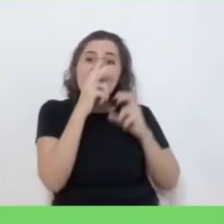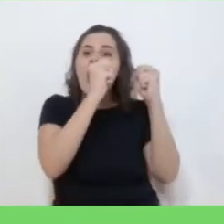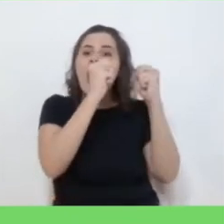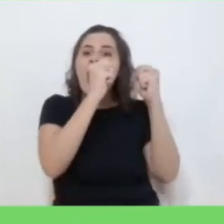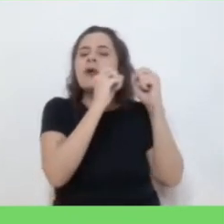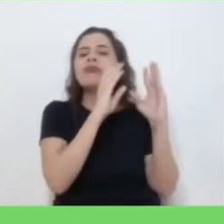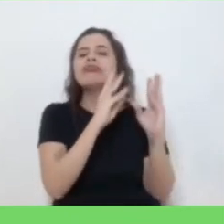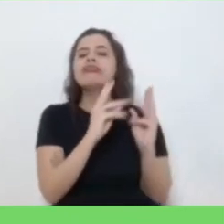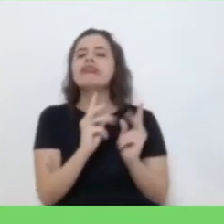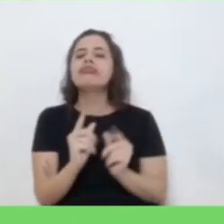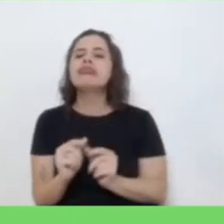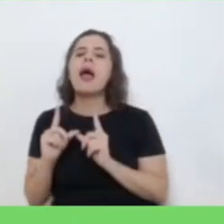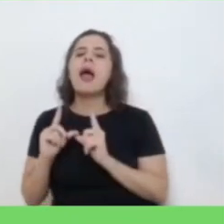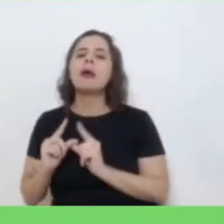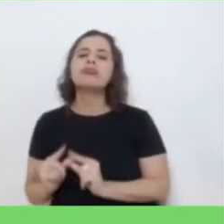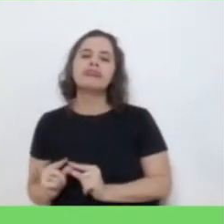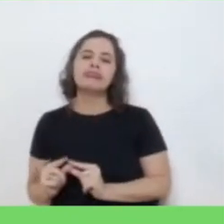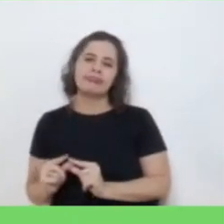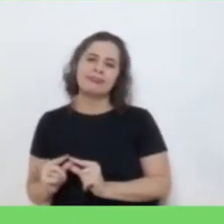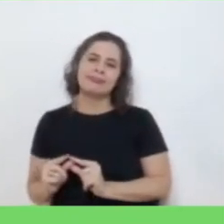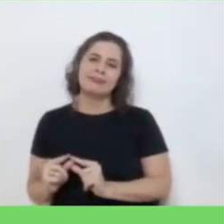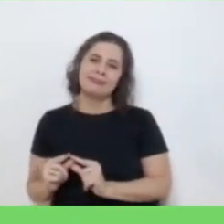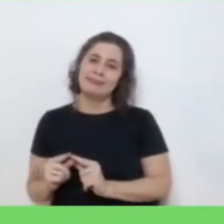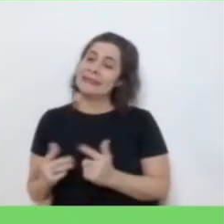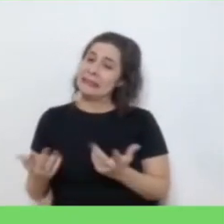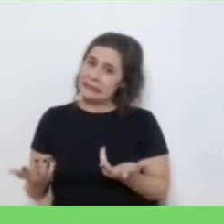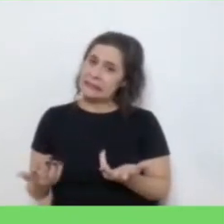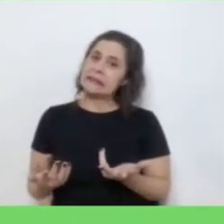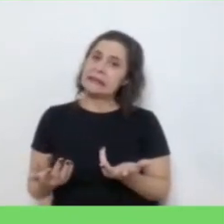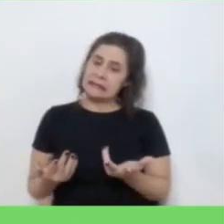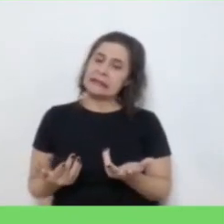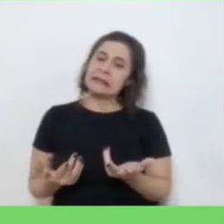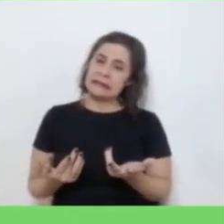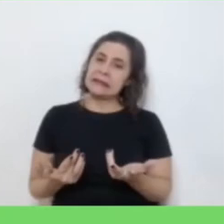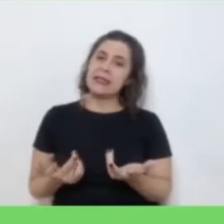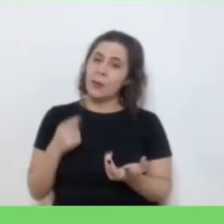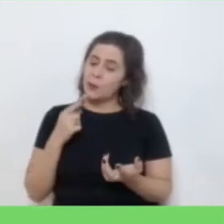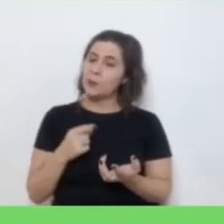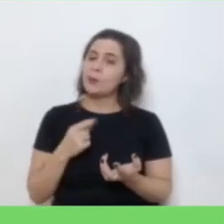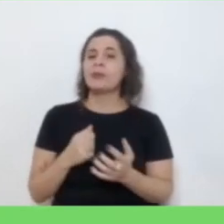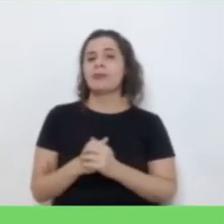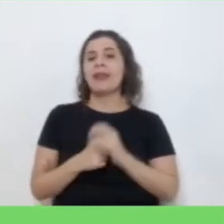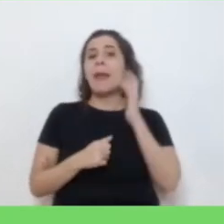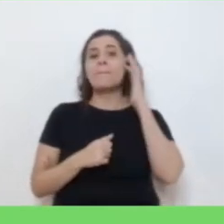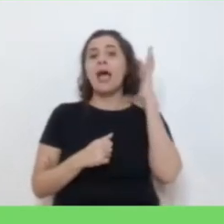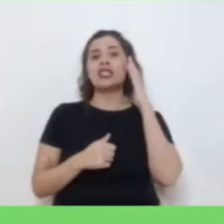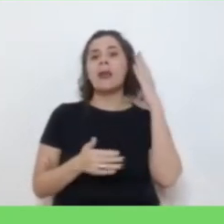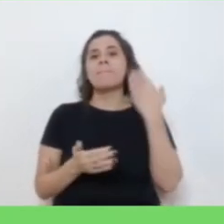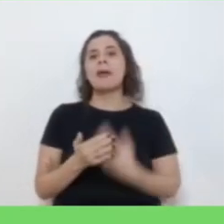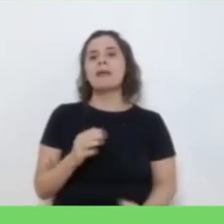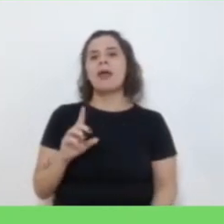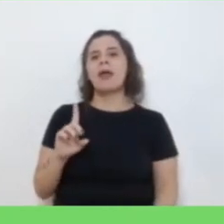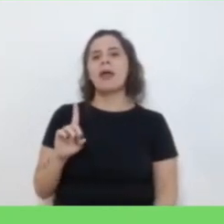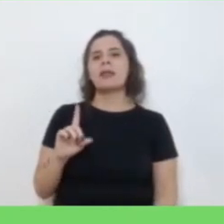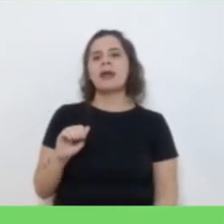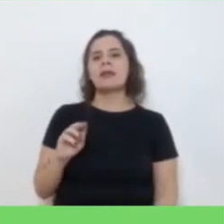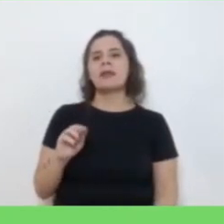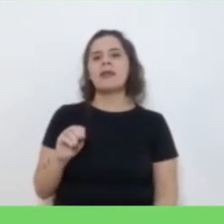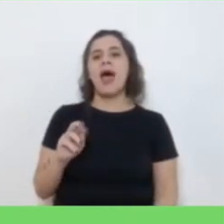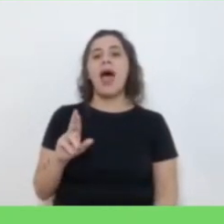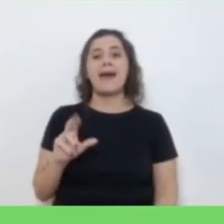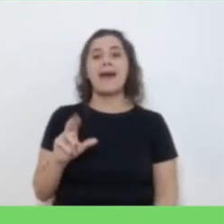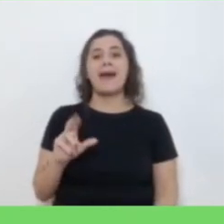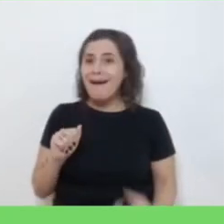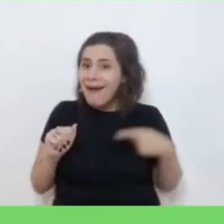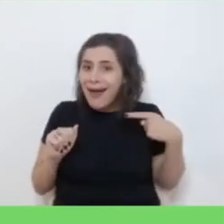desses jogos, aspas, menores, né? Então, imagina a gente perder um Dandara. Poxa, o Dandara é um jogo que